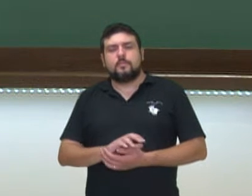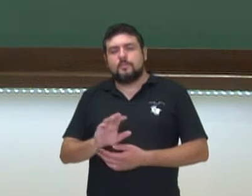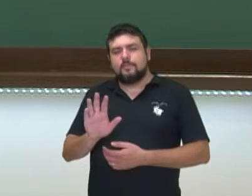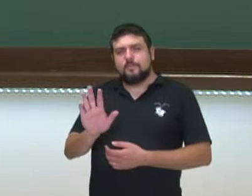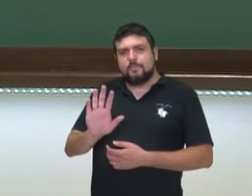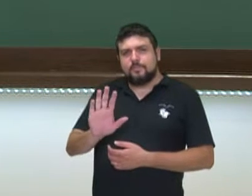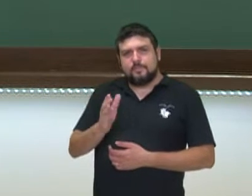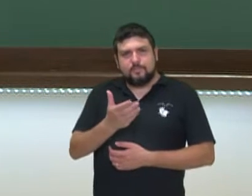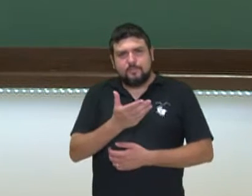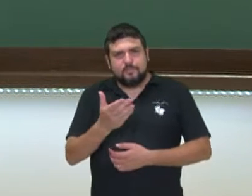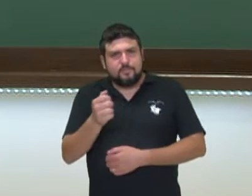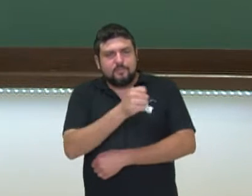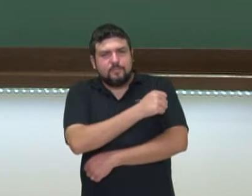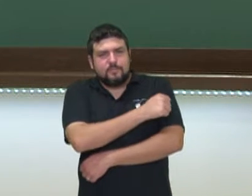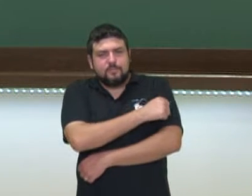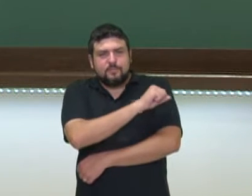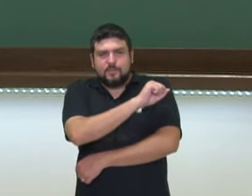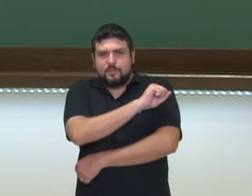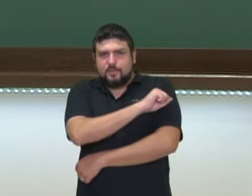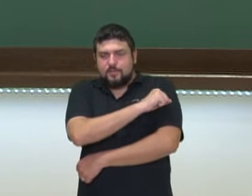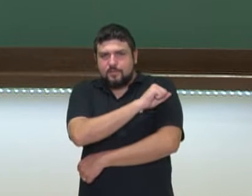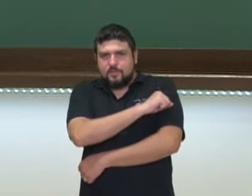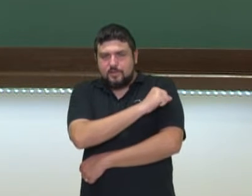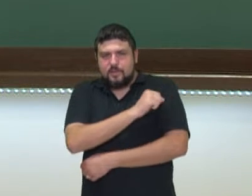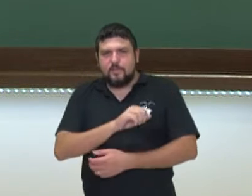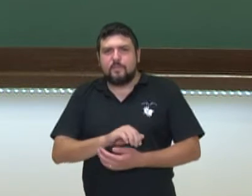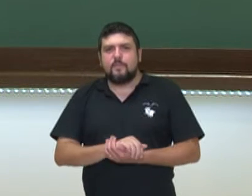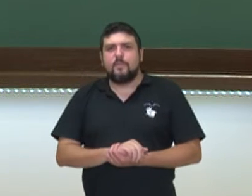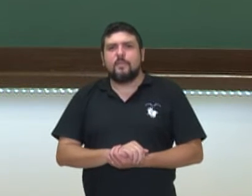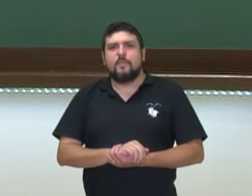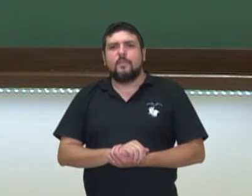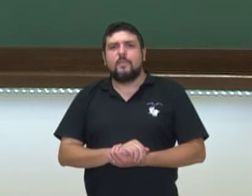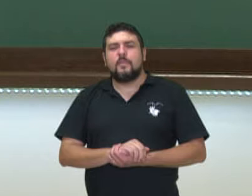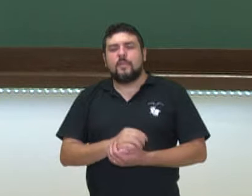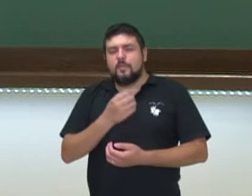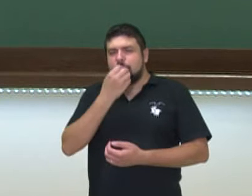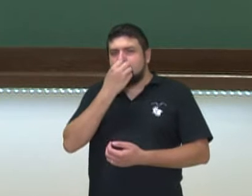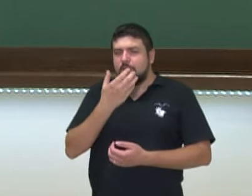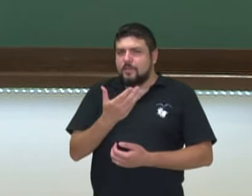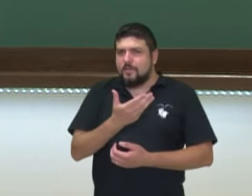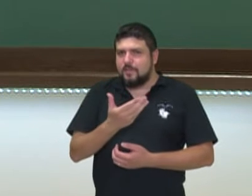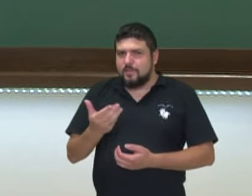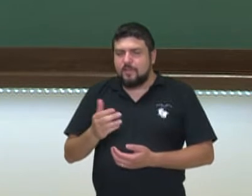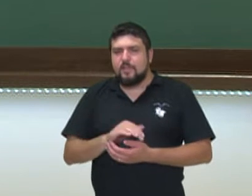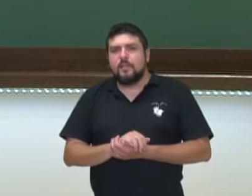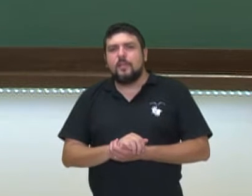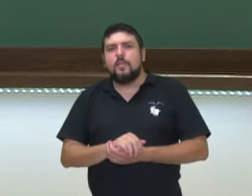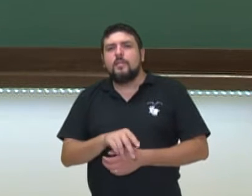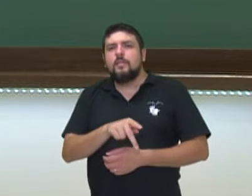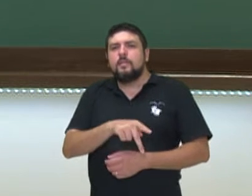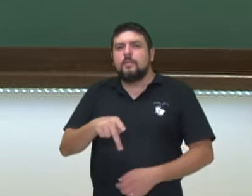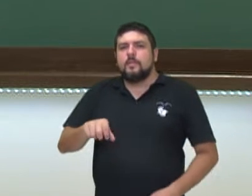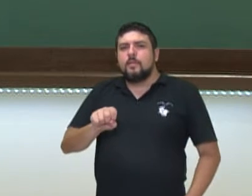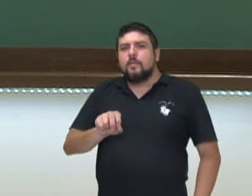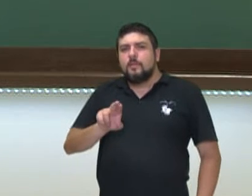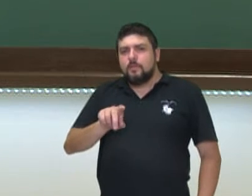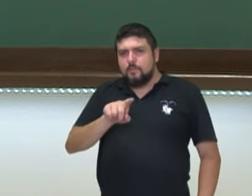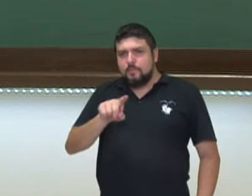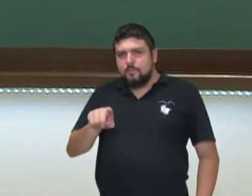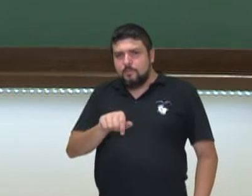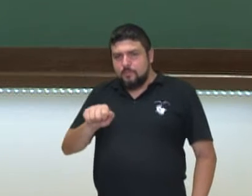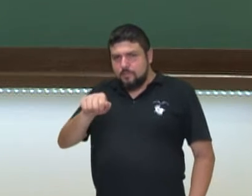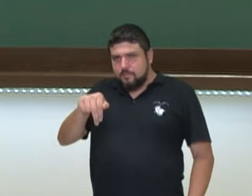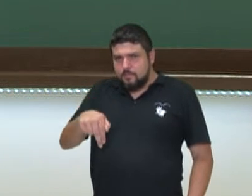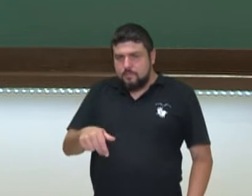Olá, estudantes do 8º ano do ensino fundamental. Tudo bom com vocês? Eu sou a professora Susan dos Anjos e essa